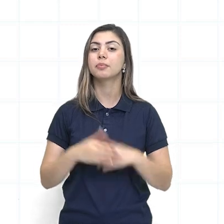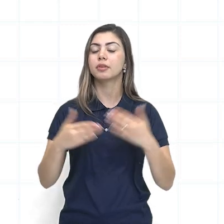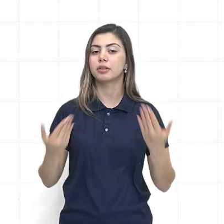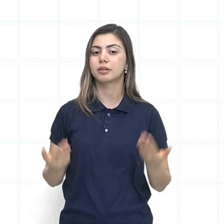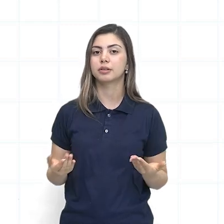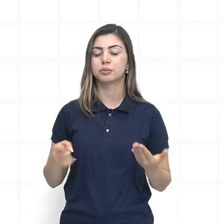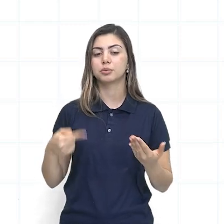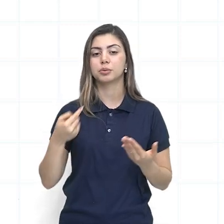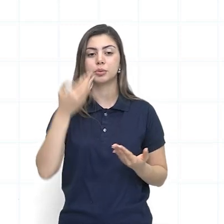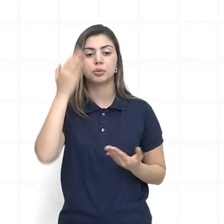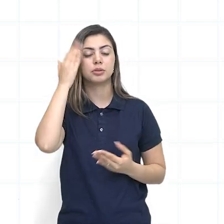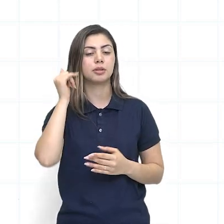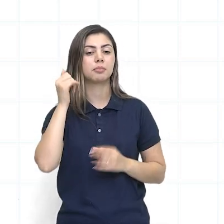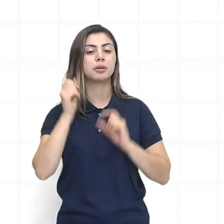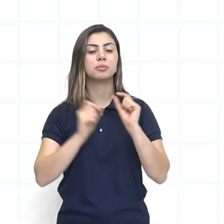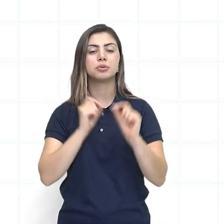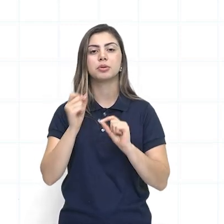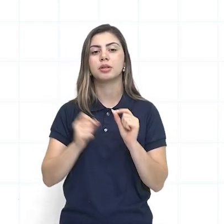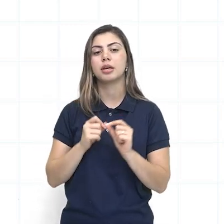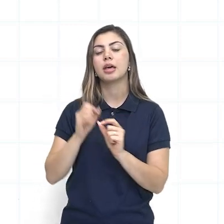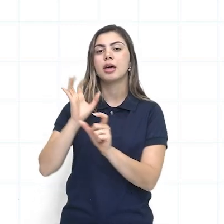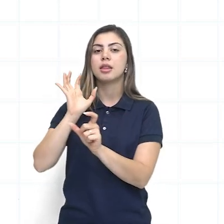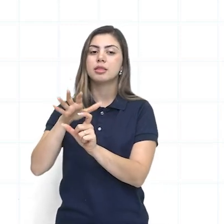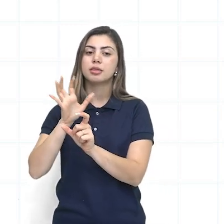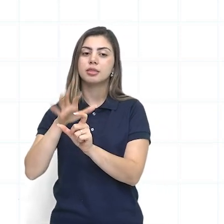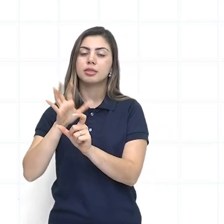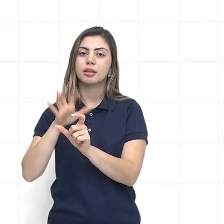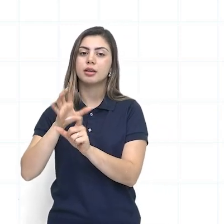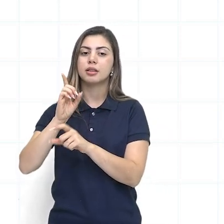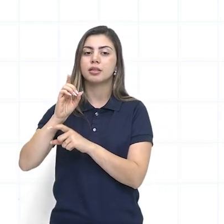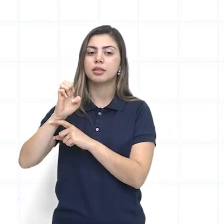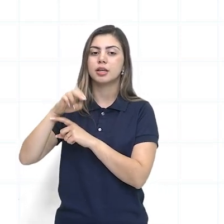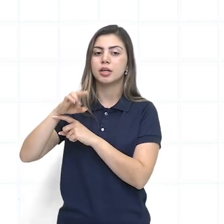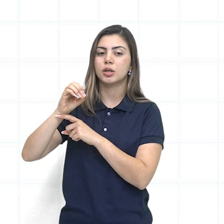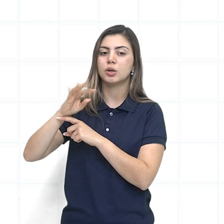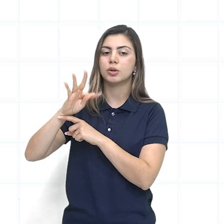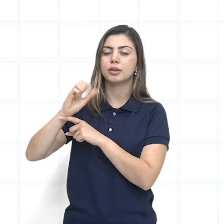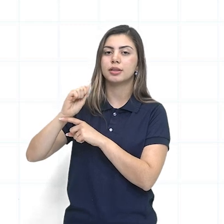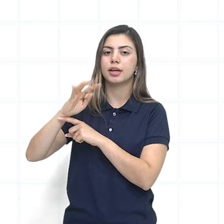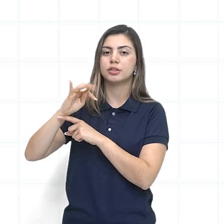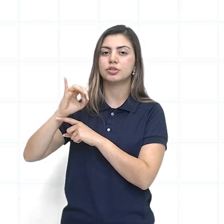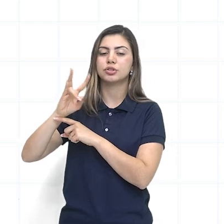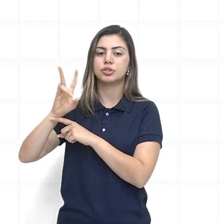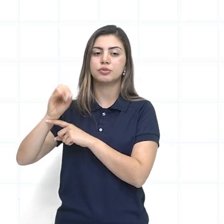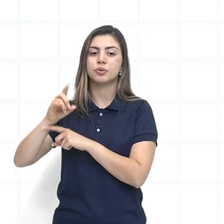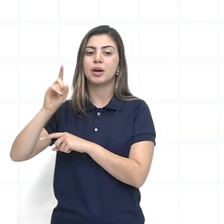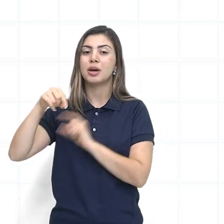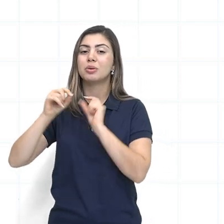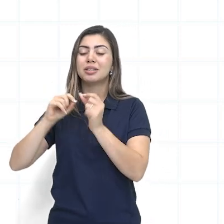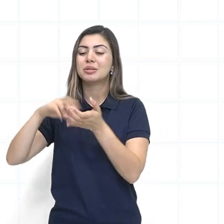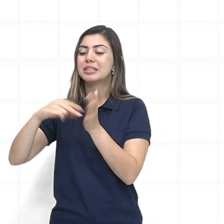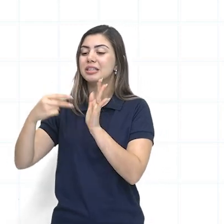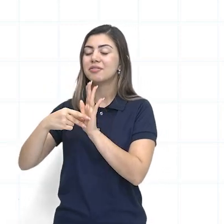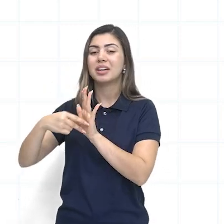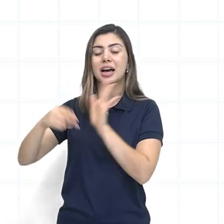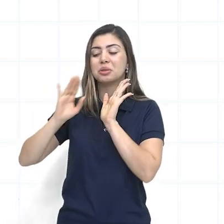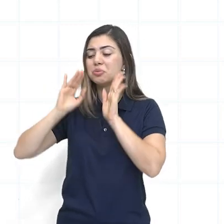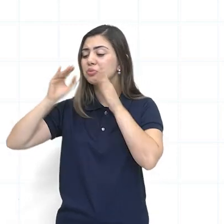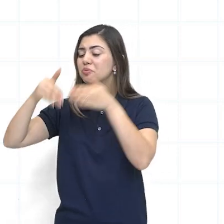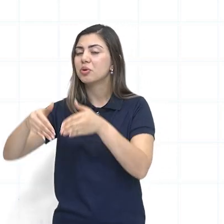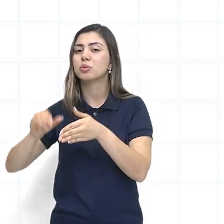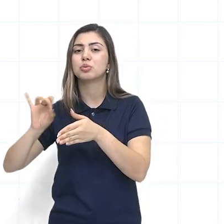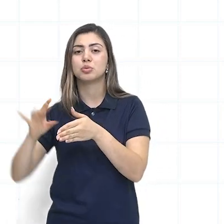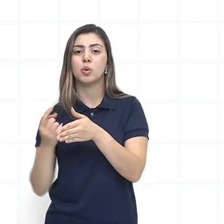palavra, né, vem no sentido denotativo, a palavra tem significado restrito, ou